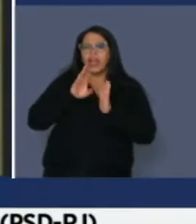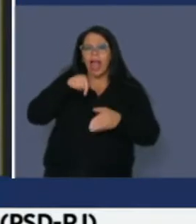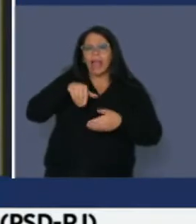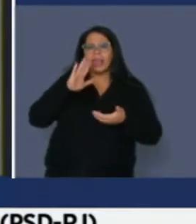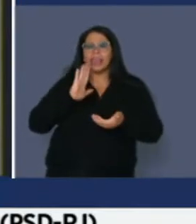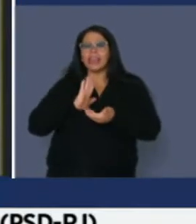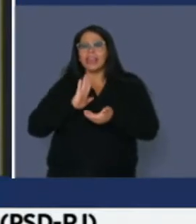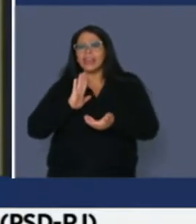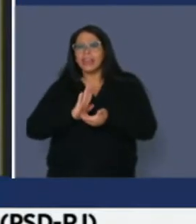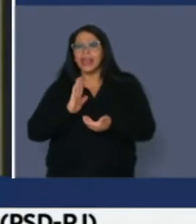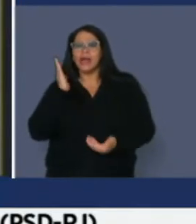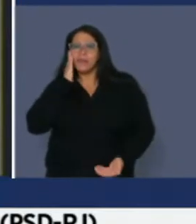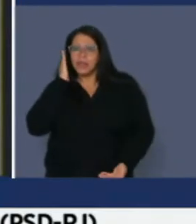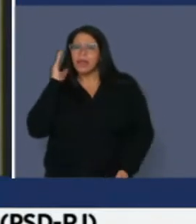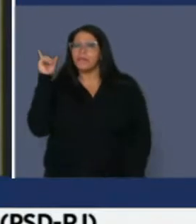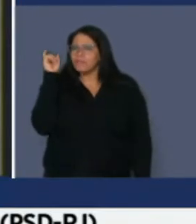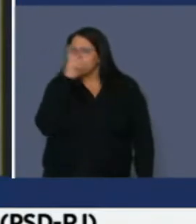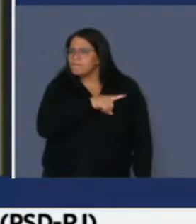casa.